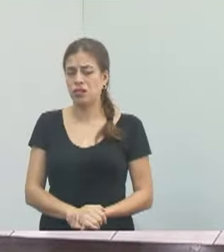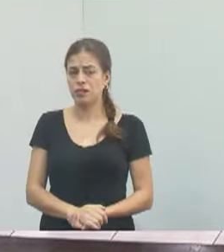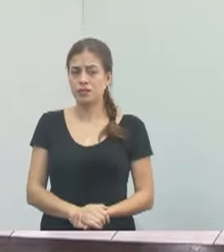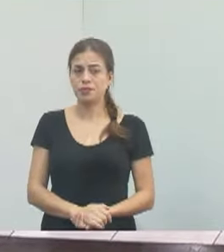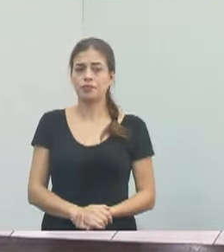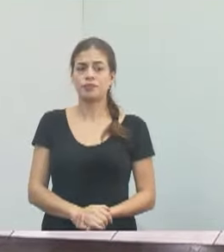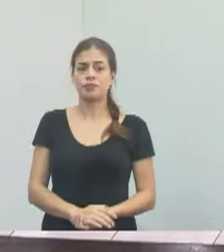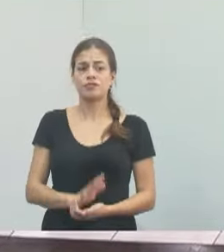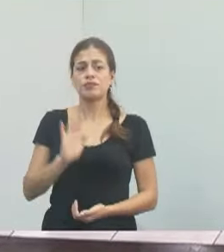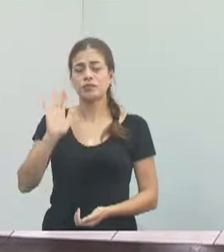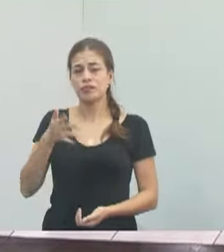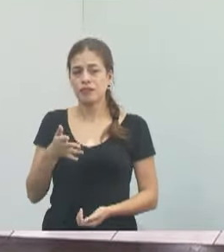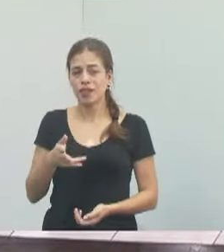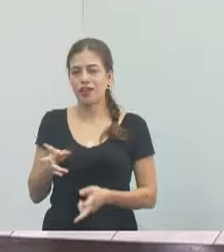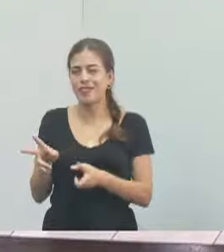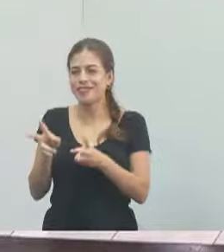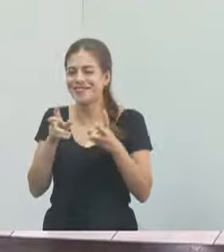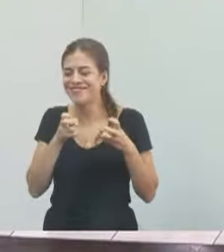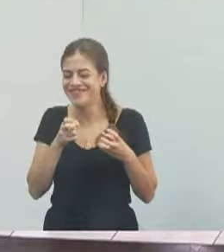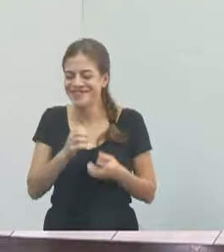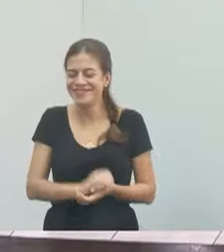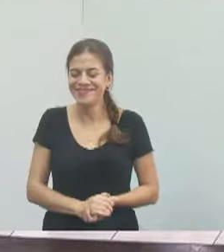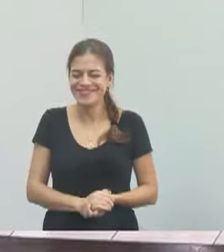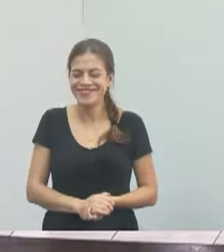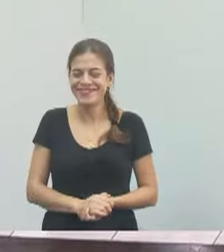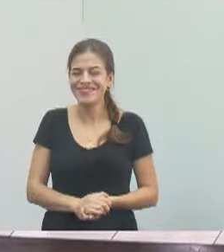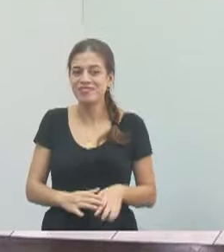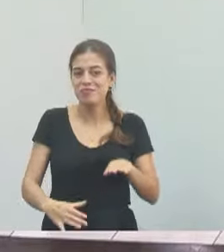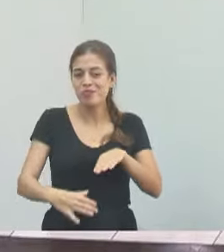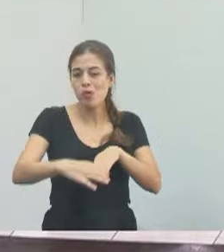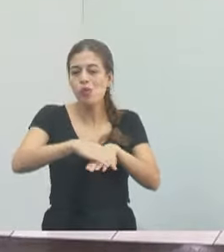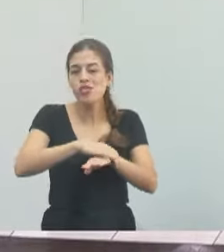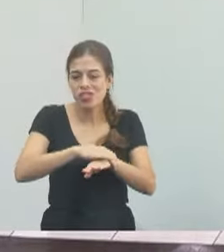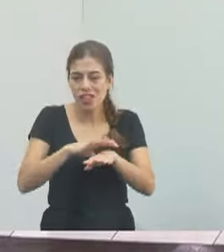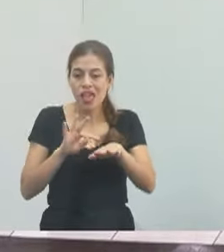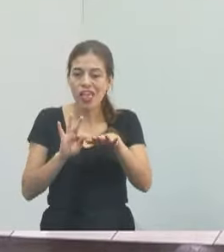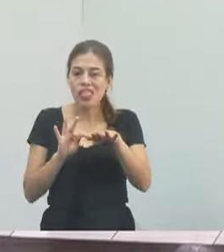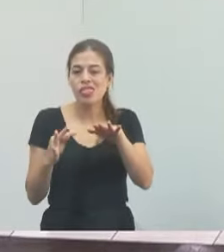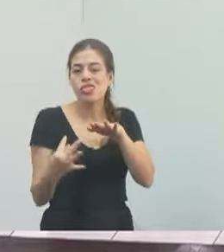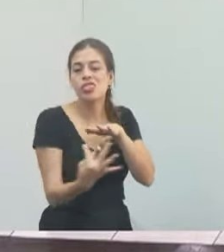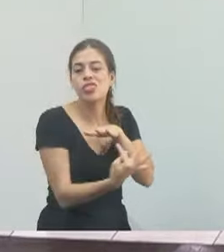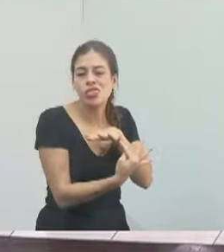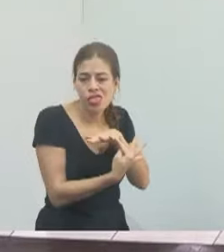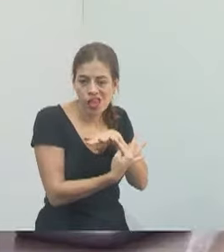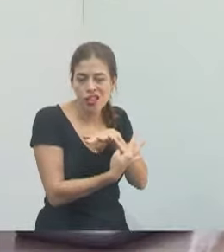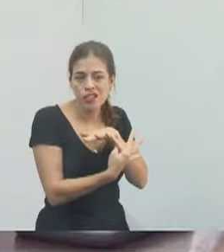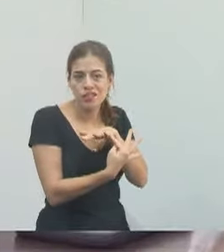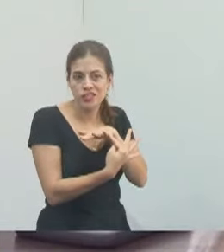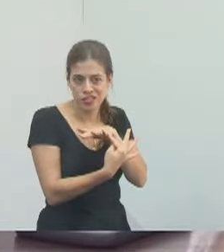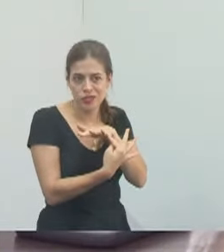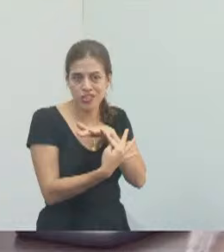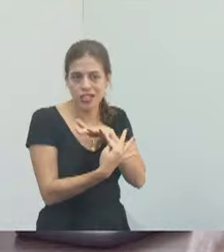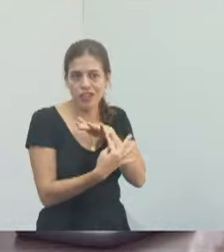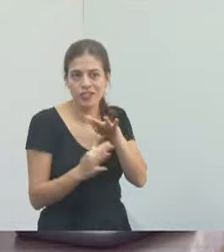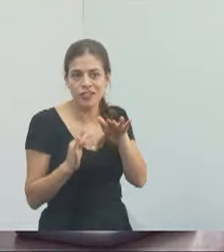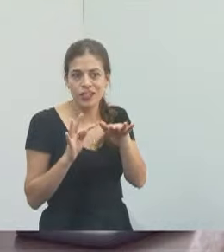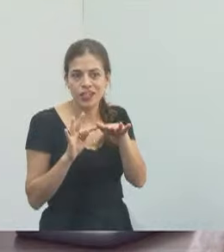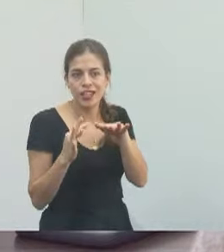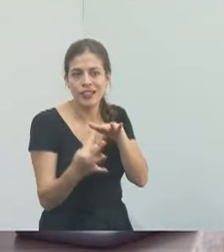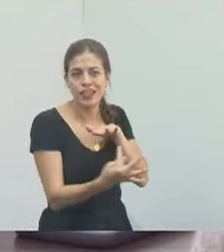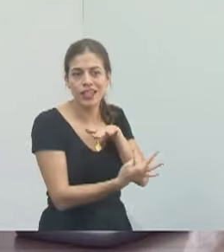aqui nós já ouvimos falar sobre o tênis das crianças que já faltou